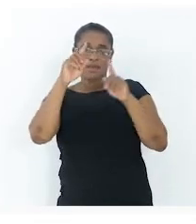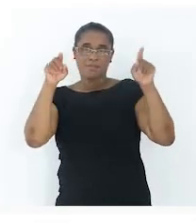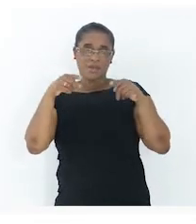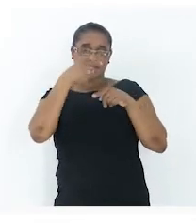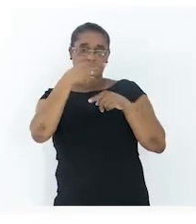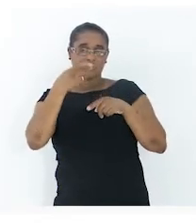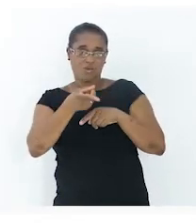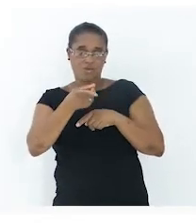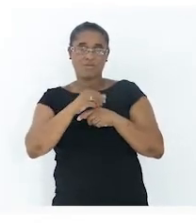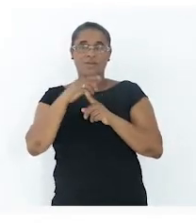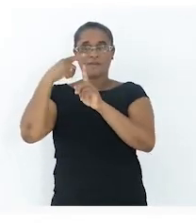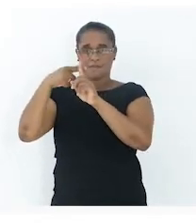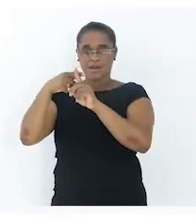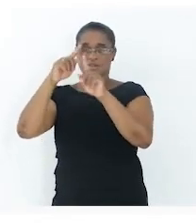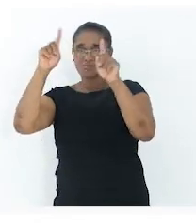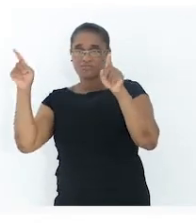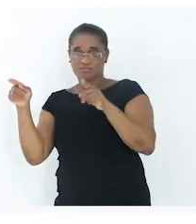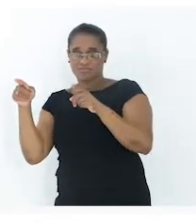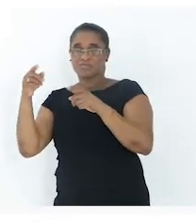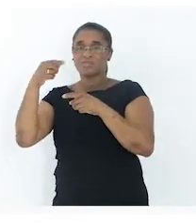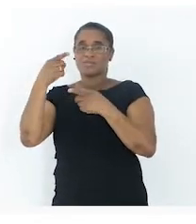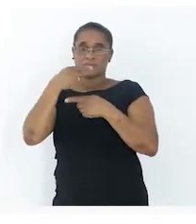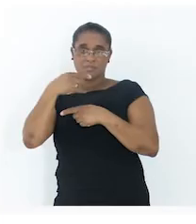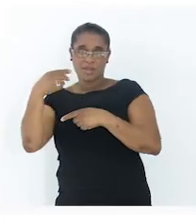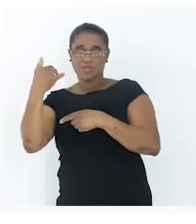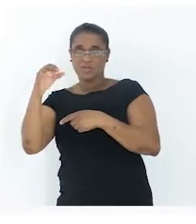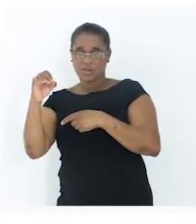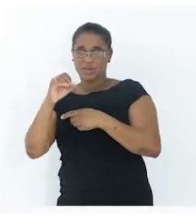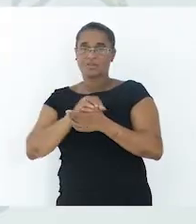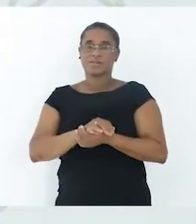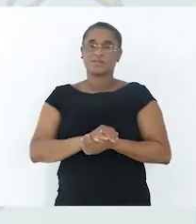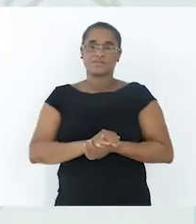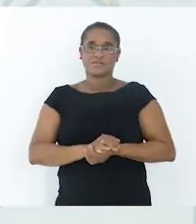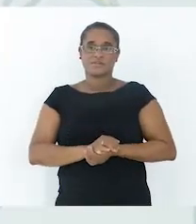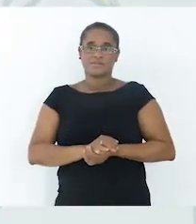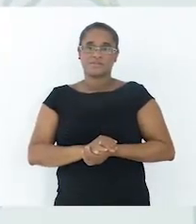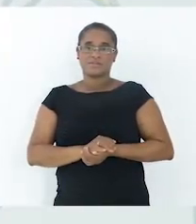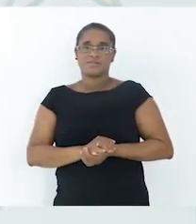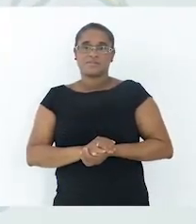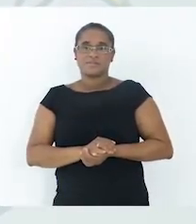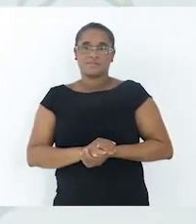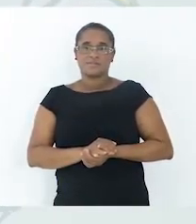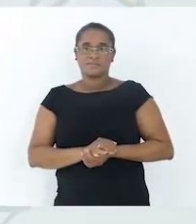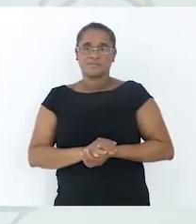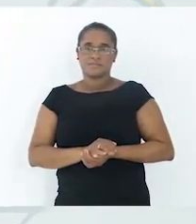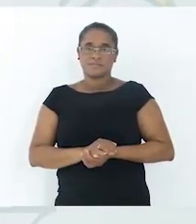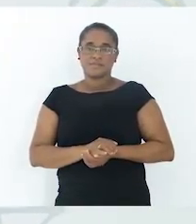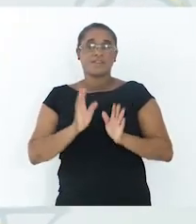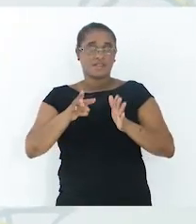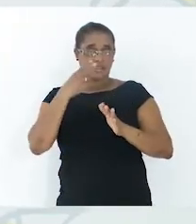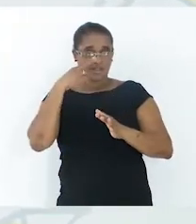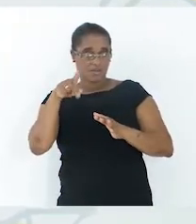9, mais menos 20. Ok? Já vimos a